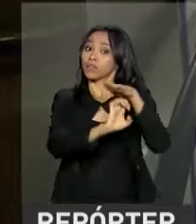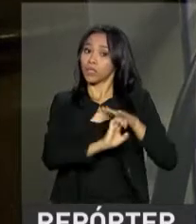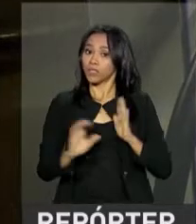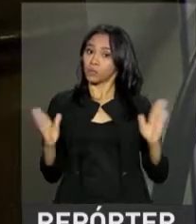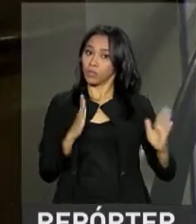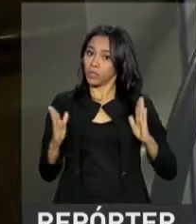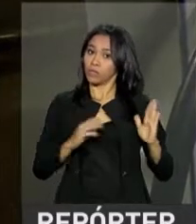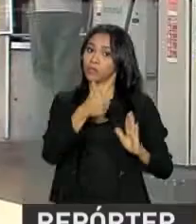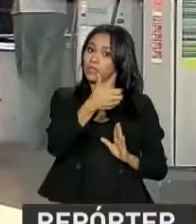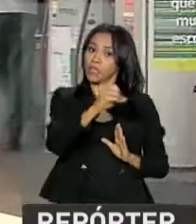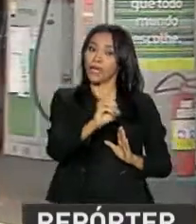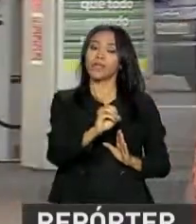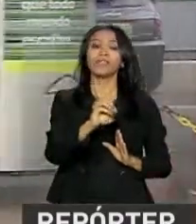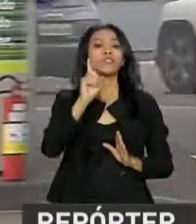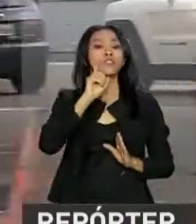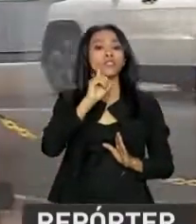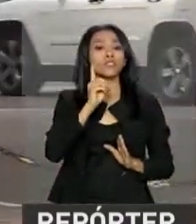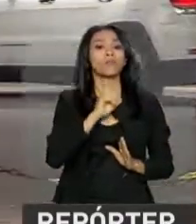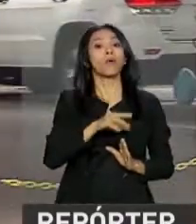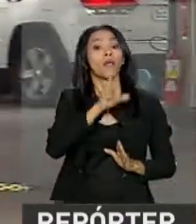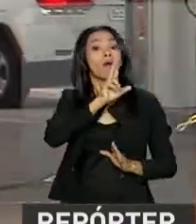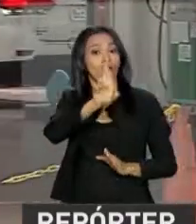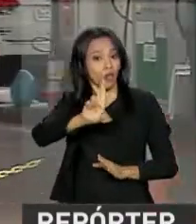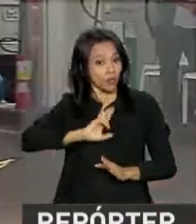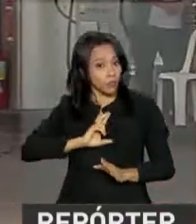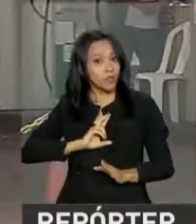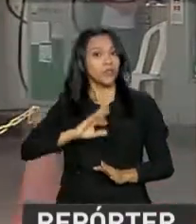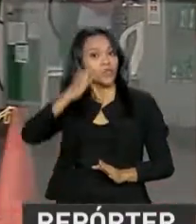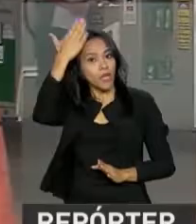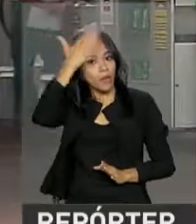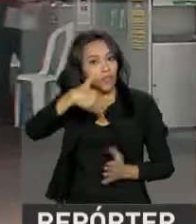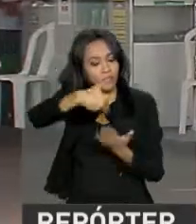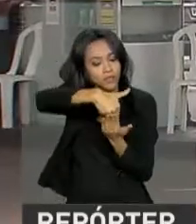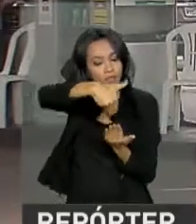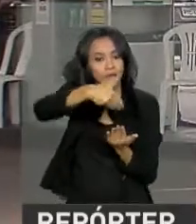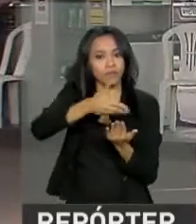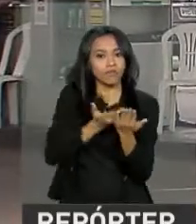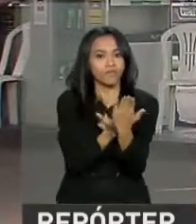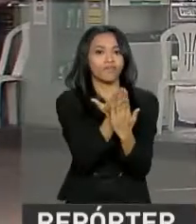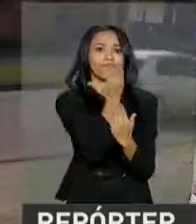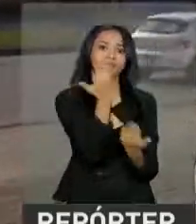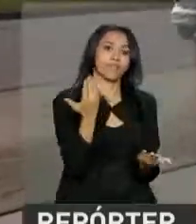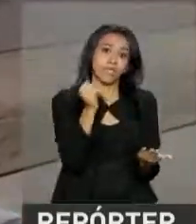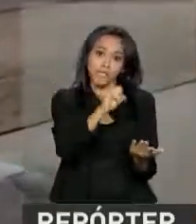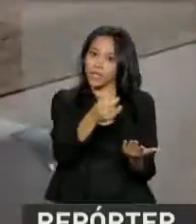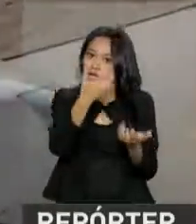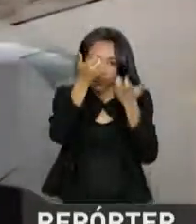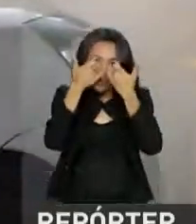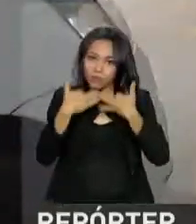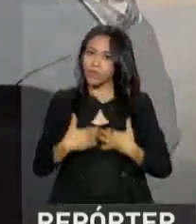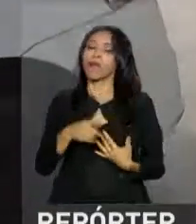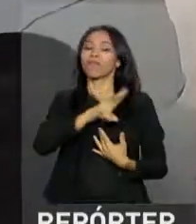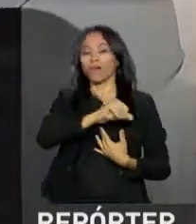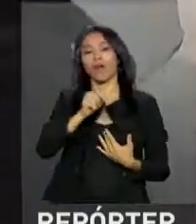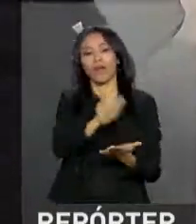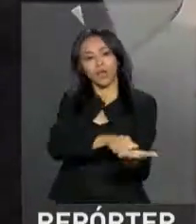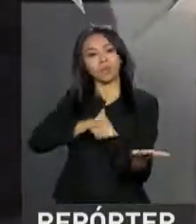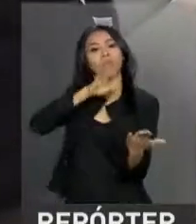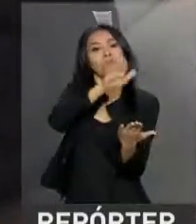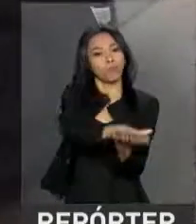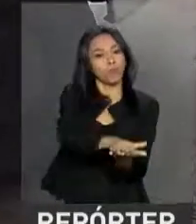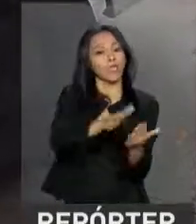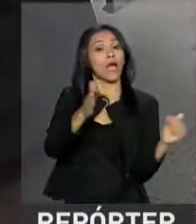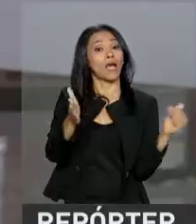se justificar a apresentar notas fiscais caso não consigam se justificar elas podem receber multas que chegam até a 9